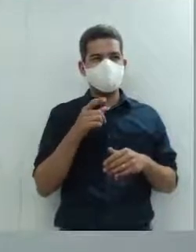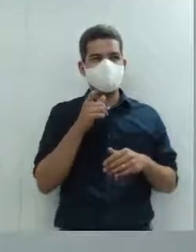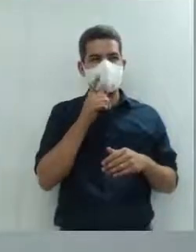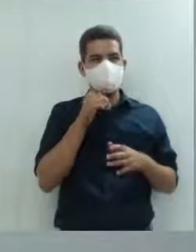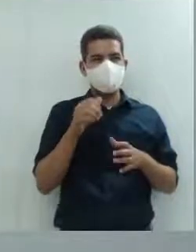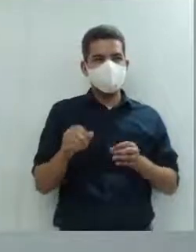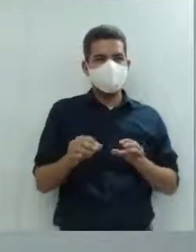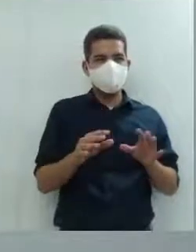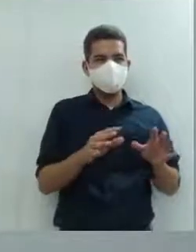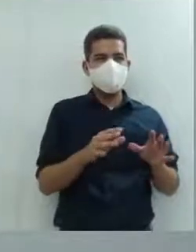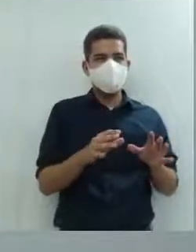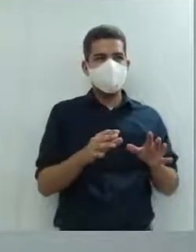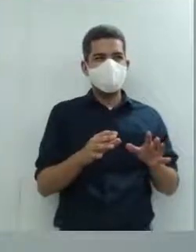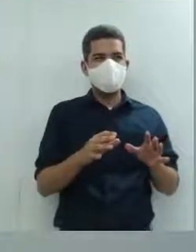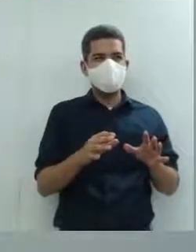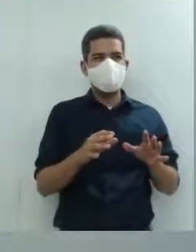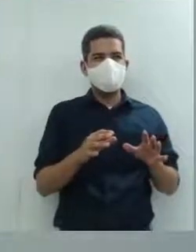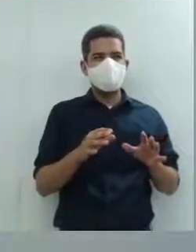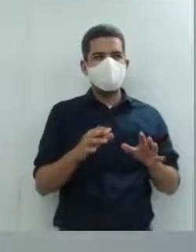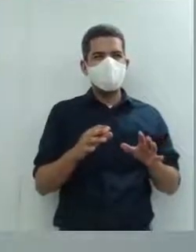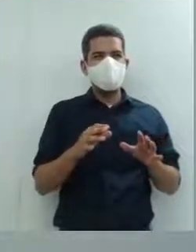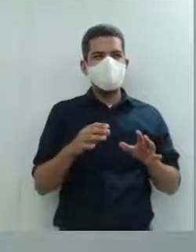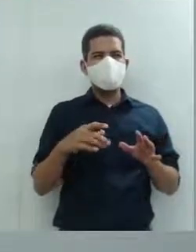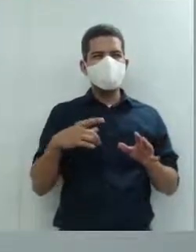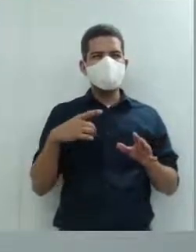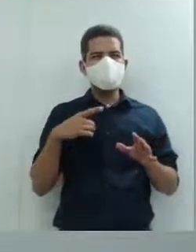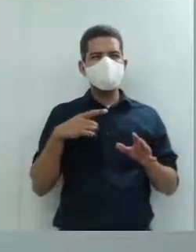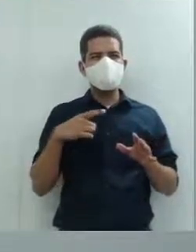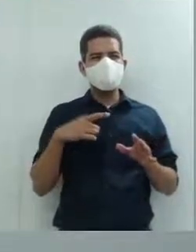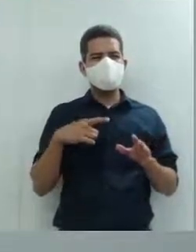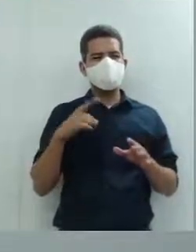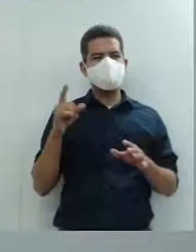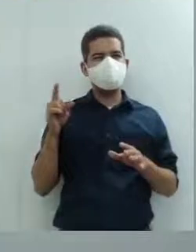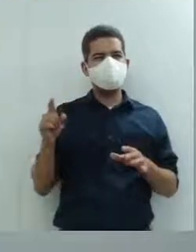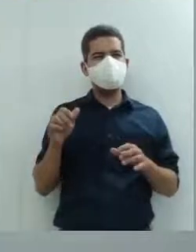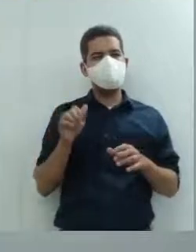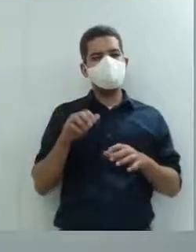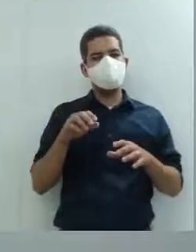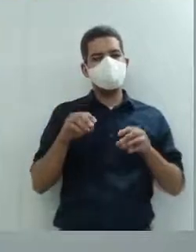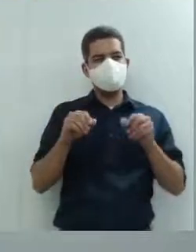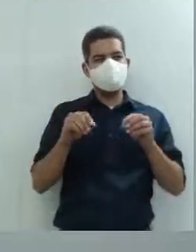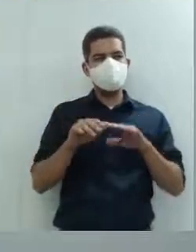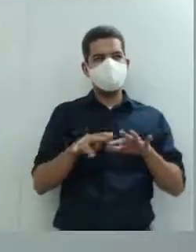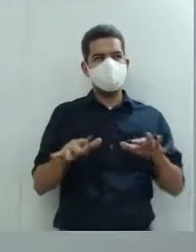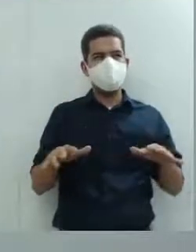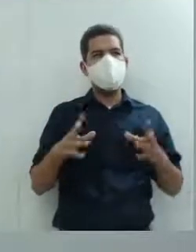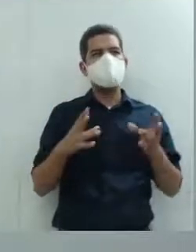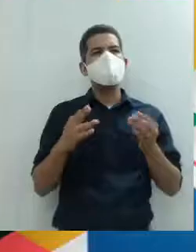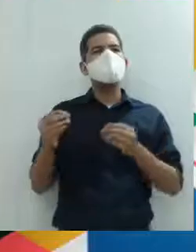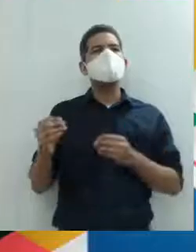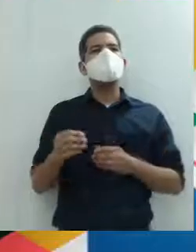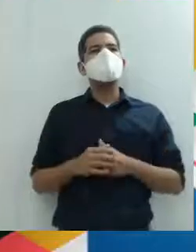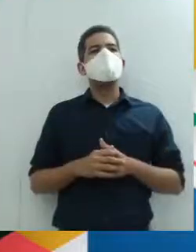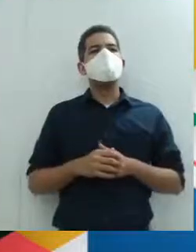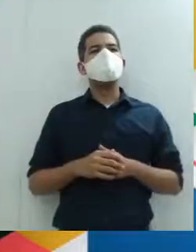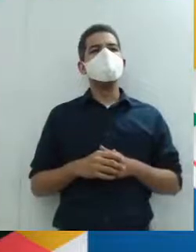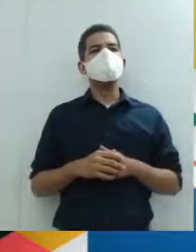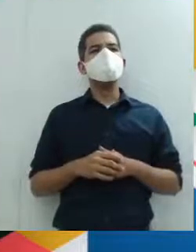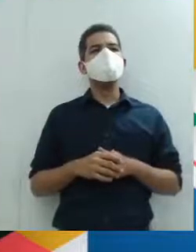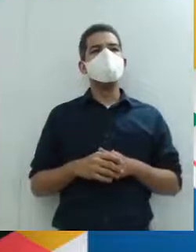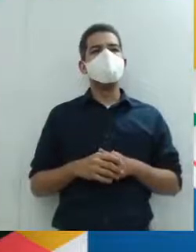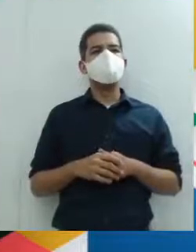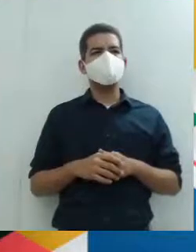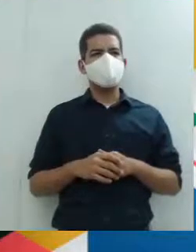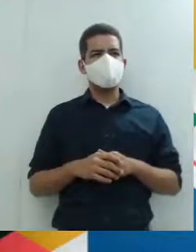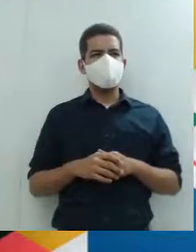evaporação é baixa, logo a umidade do ar é baixa, pouca chuva, deserto. Então o clima deserto, por exemplo, ele é formado por